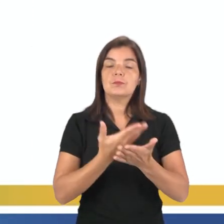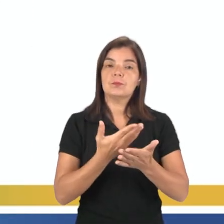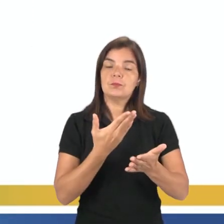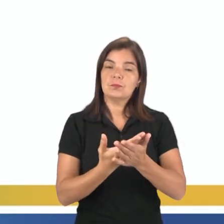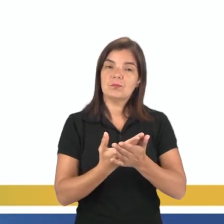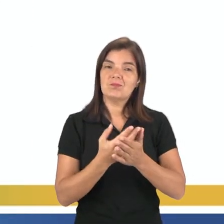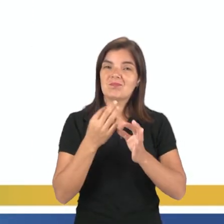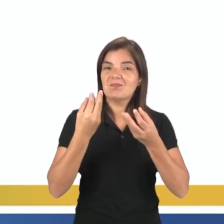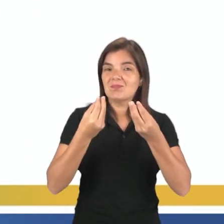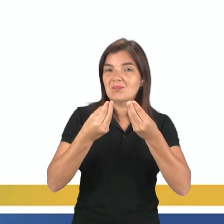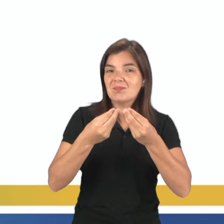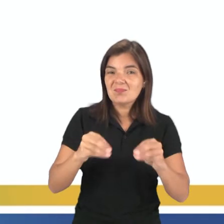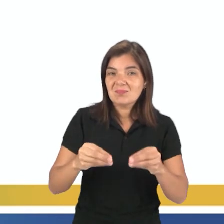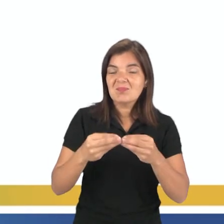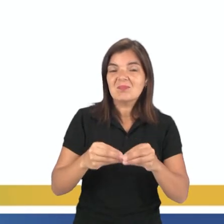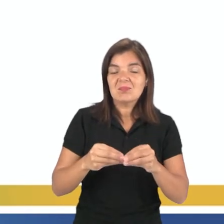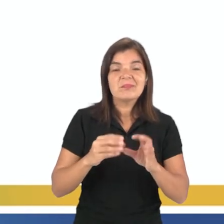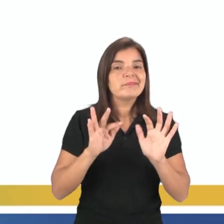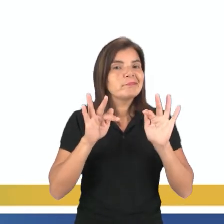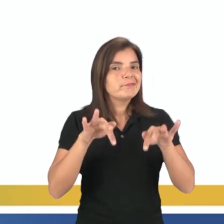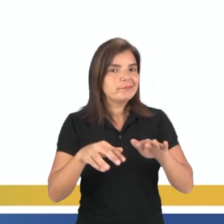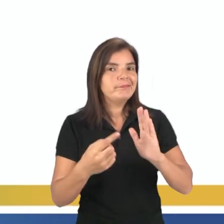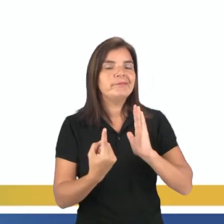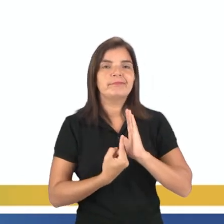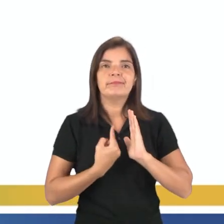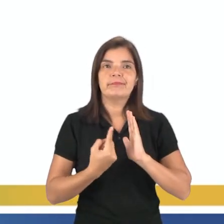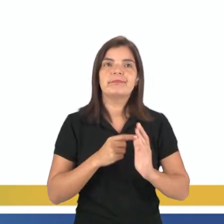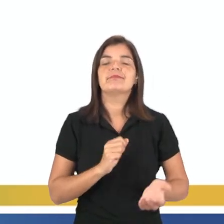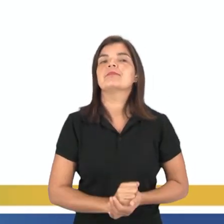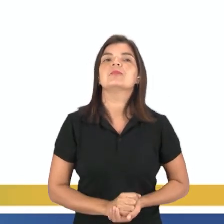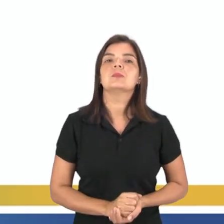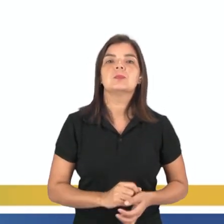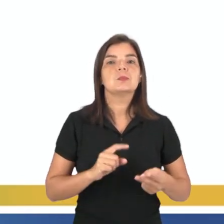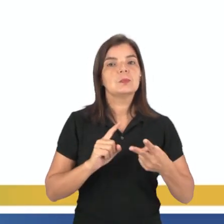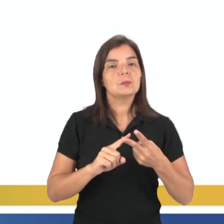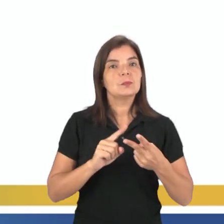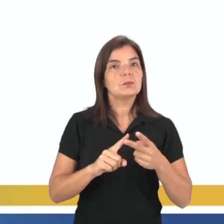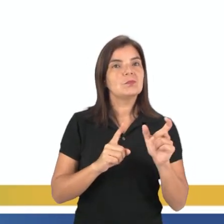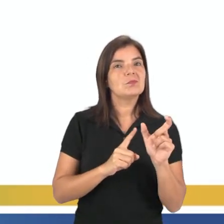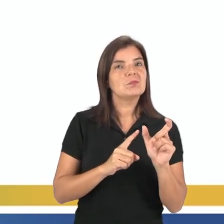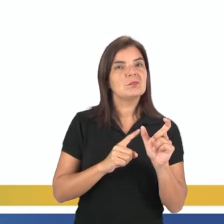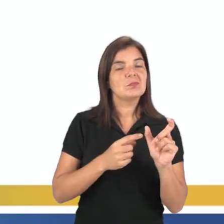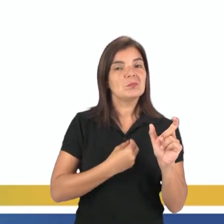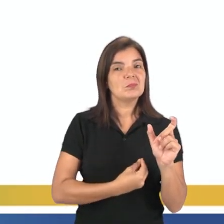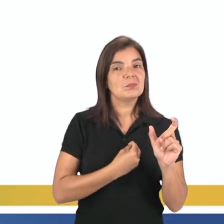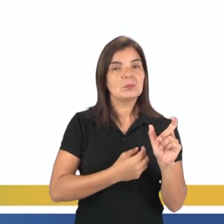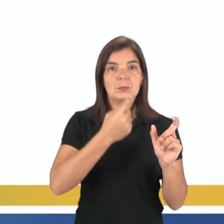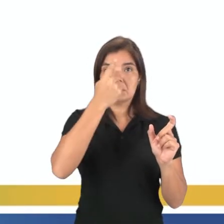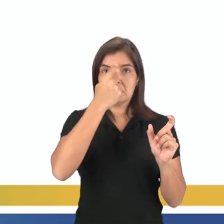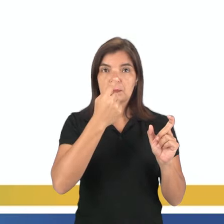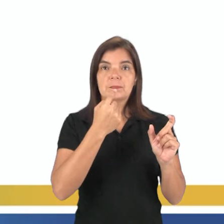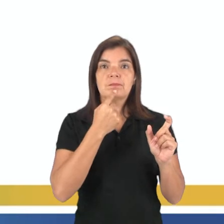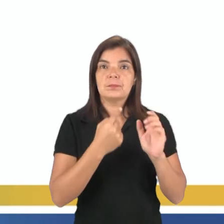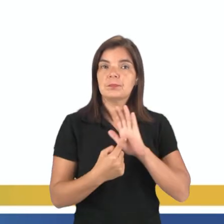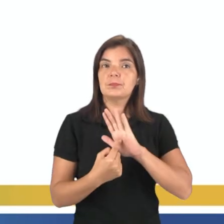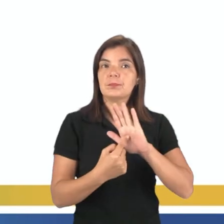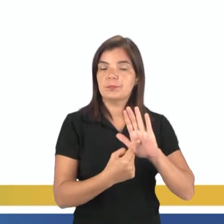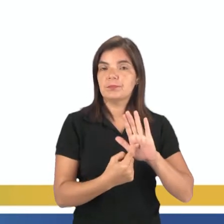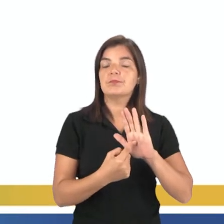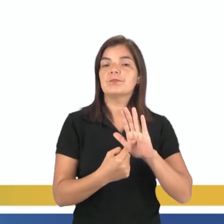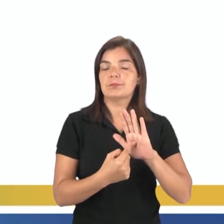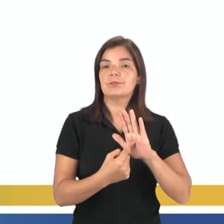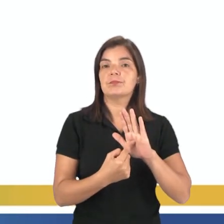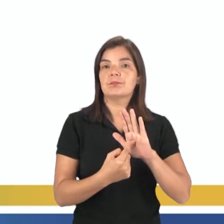mal construído defende o fim do isolamento. Aí olha a questão 2, a palavra presente na imagem, né,